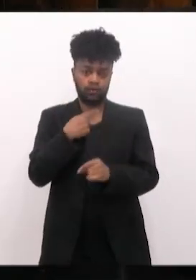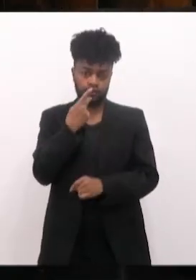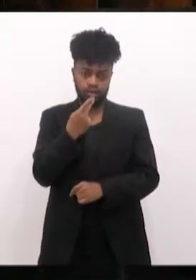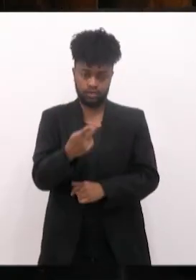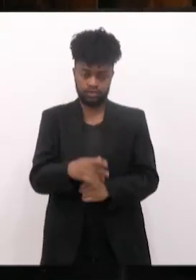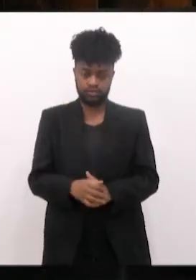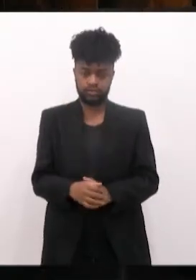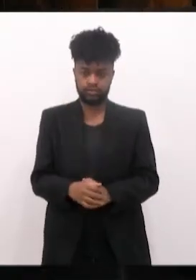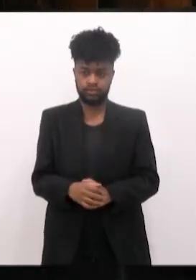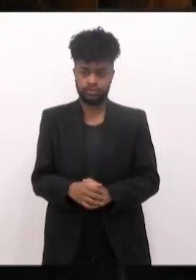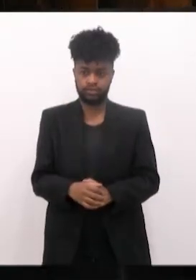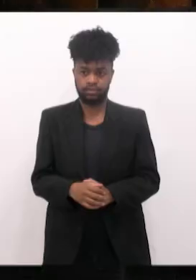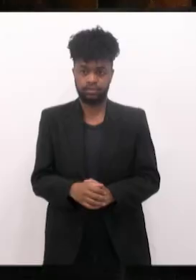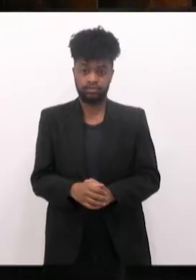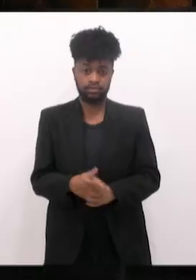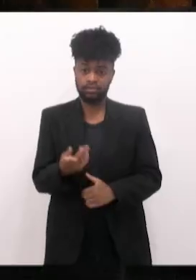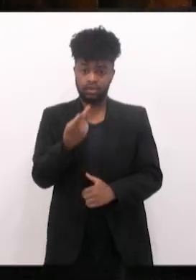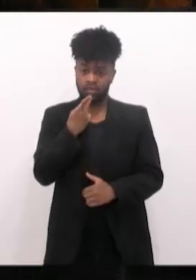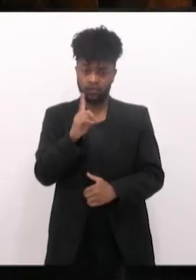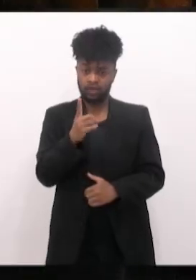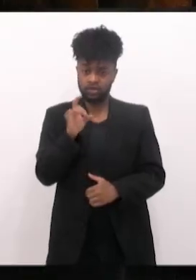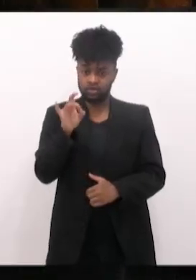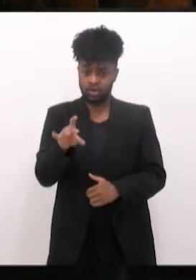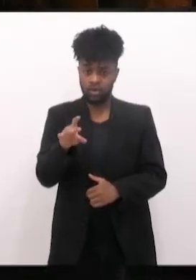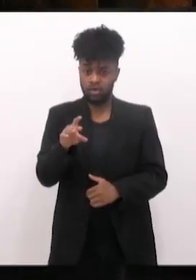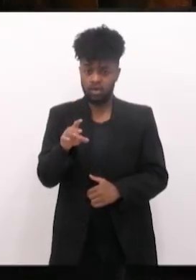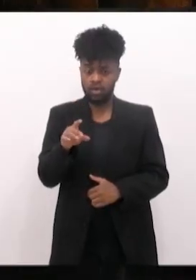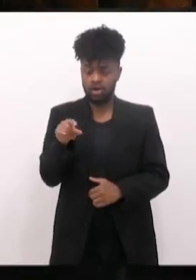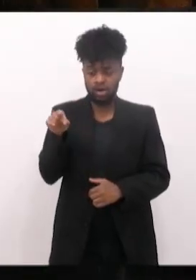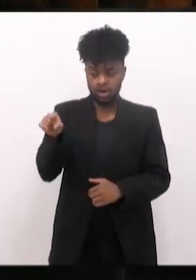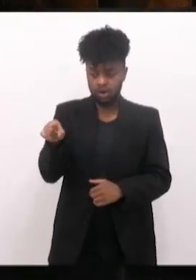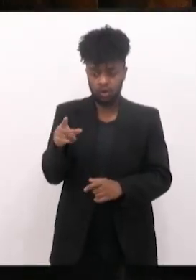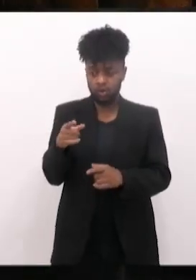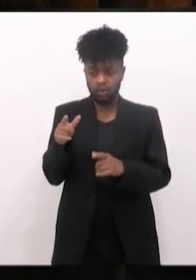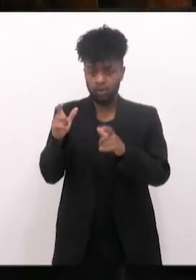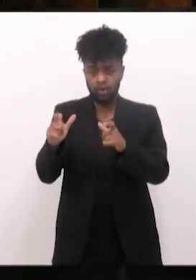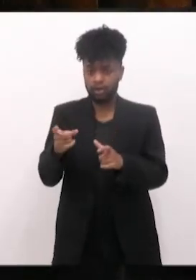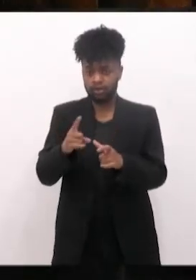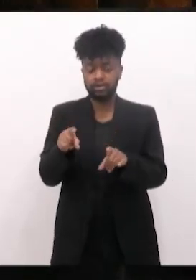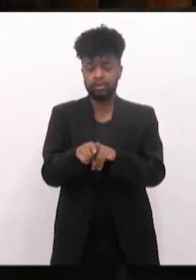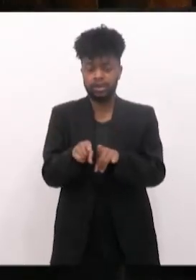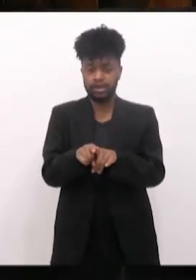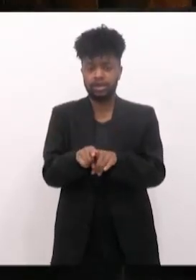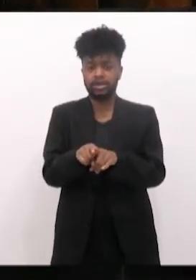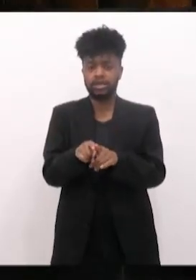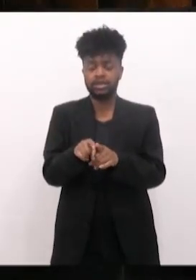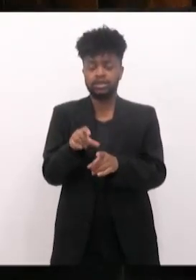falando. E não falo só do Pantanal, da Mangueirinha, falo de Santa Cruz,